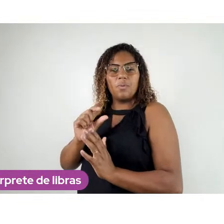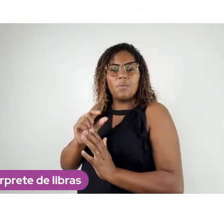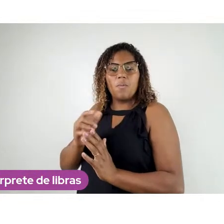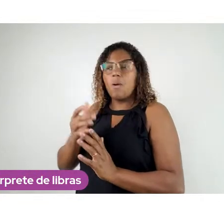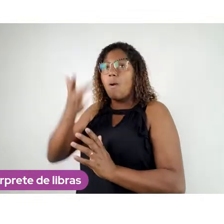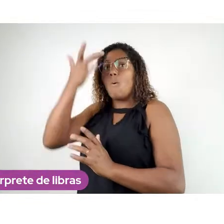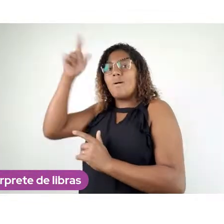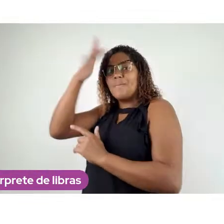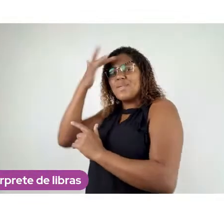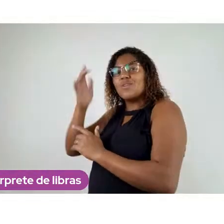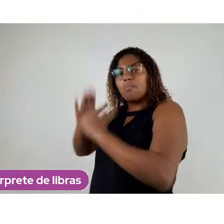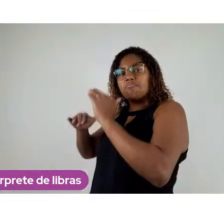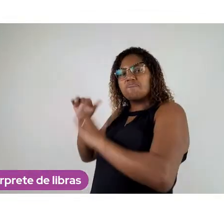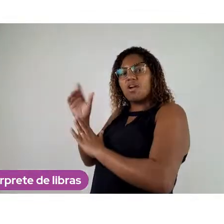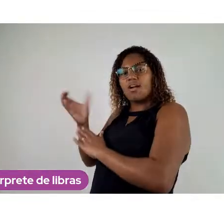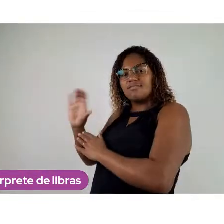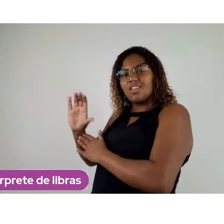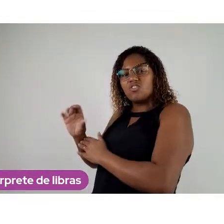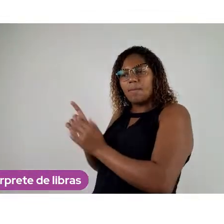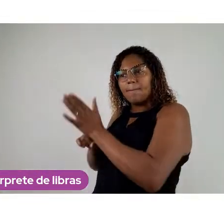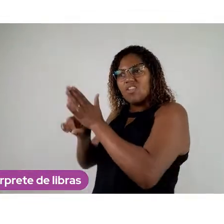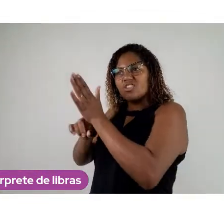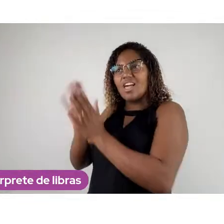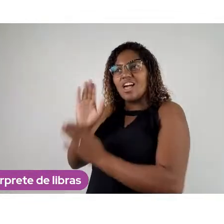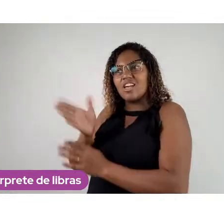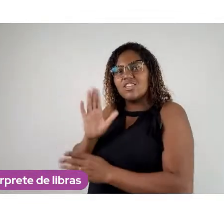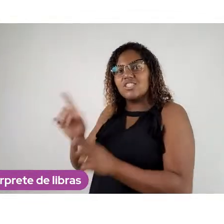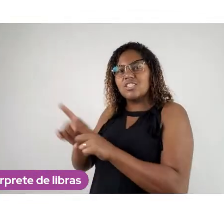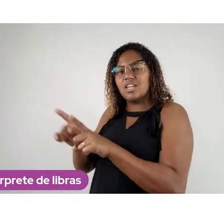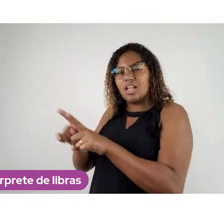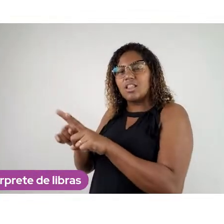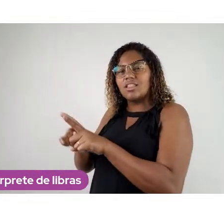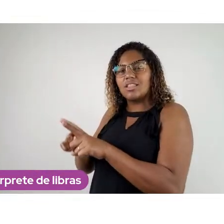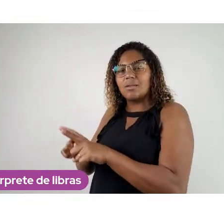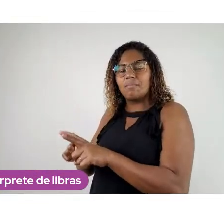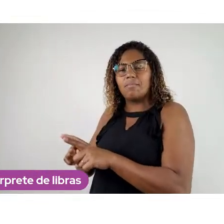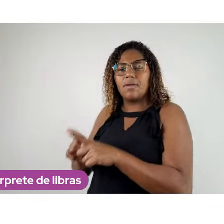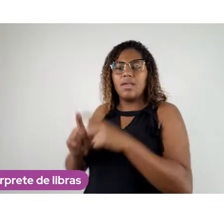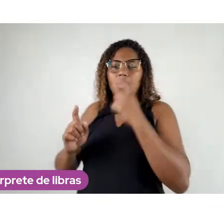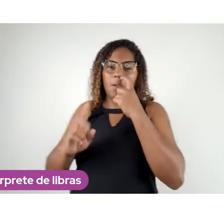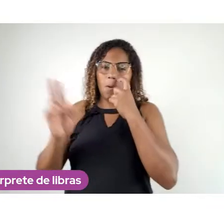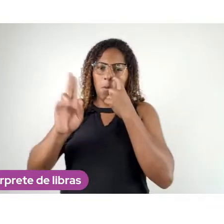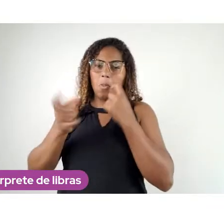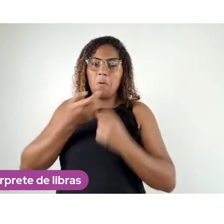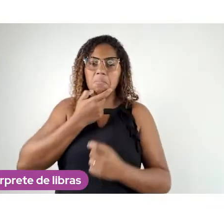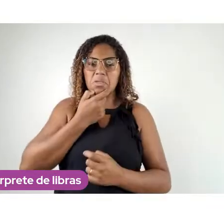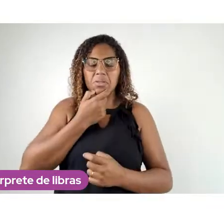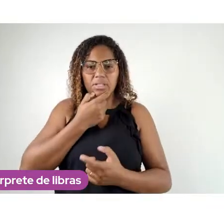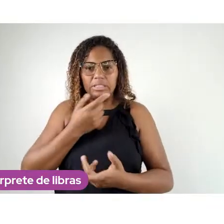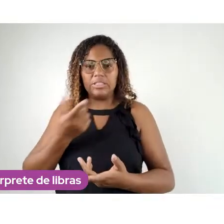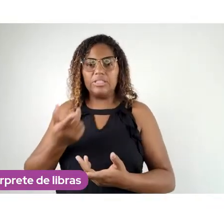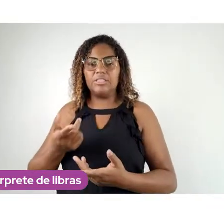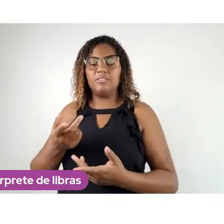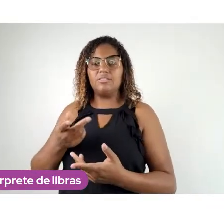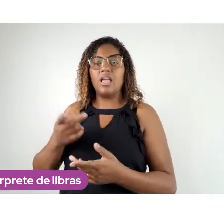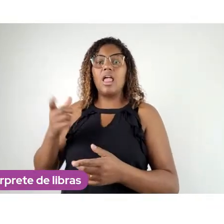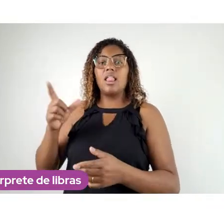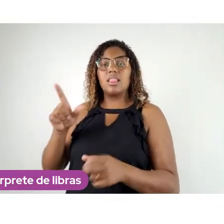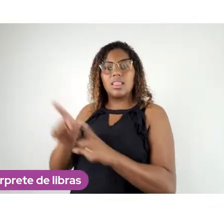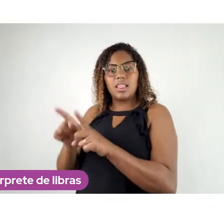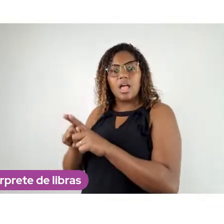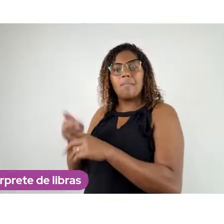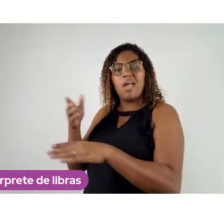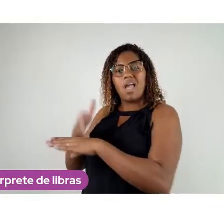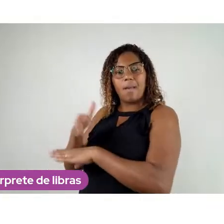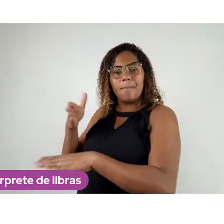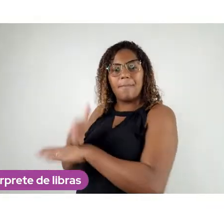atmosfera, e o mais famoso deles é John Tyndall, que era um pesquisador inglês, mas também teve participação de pesquisadores